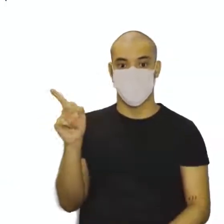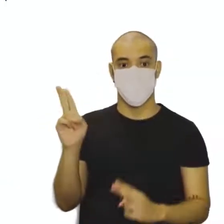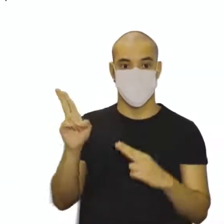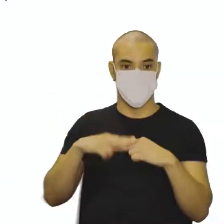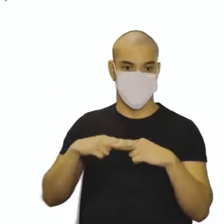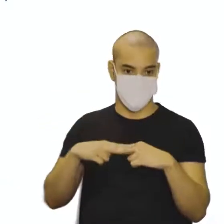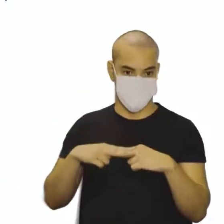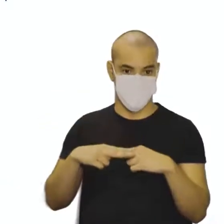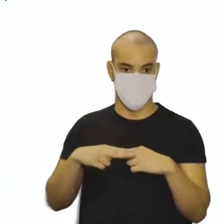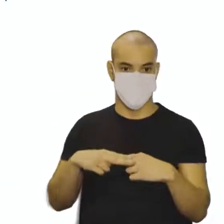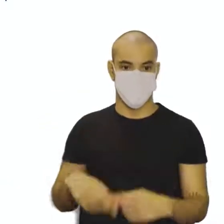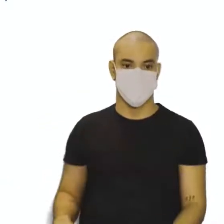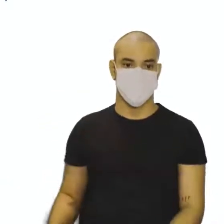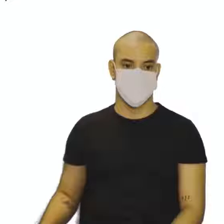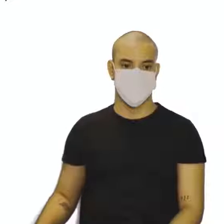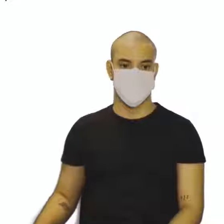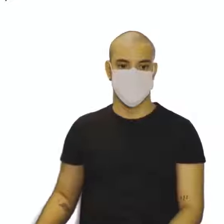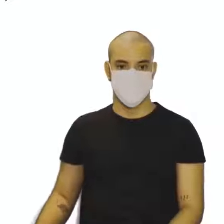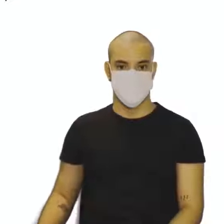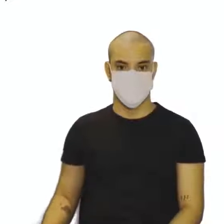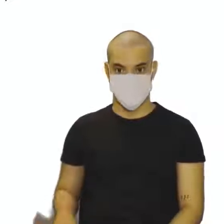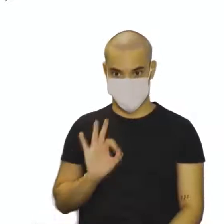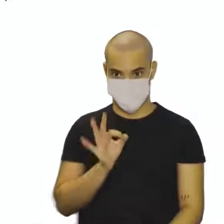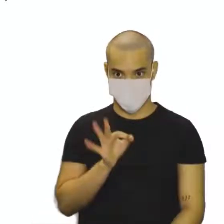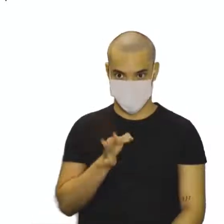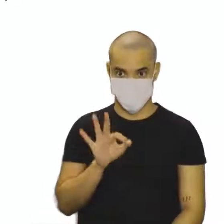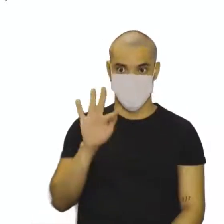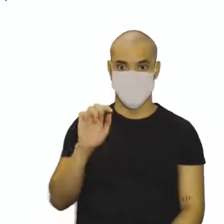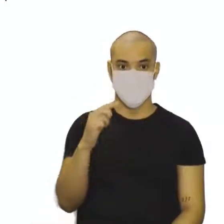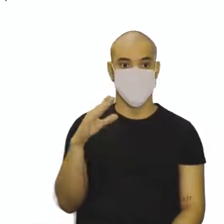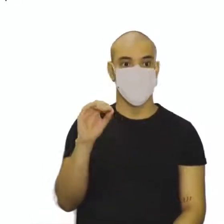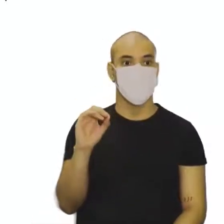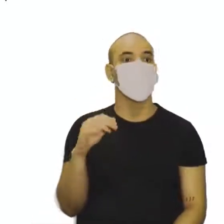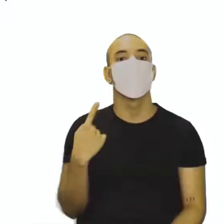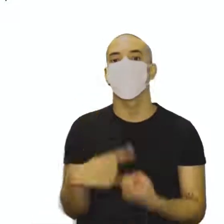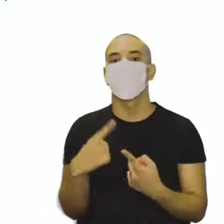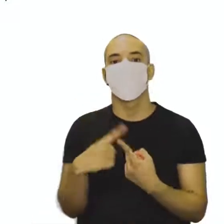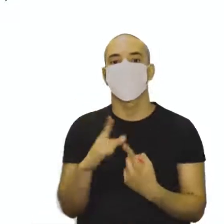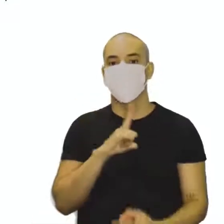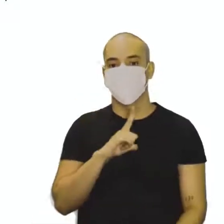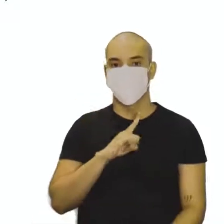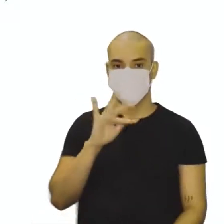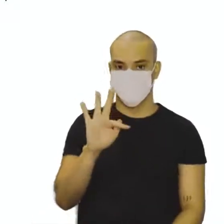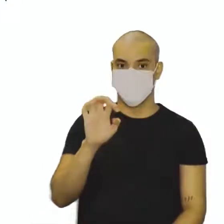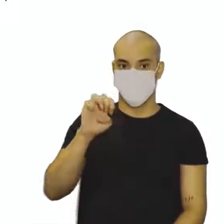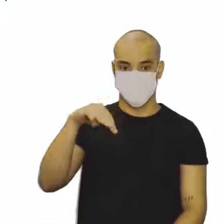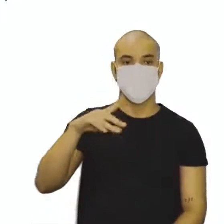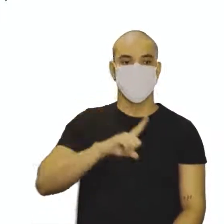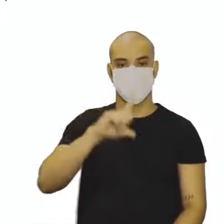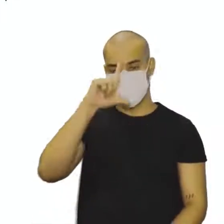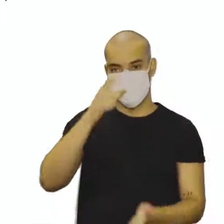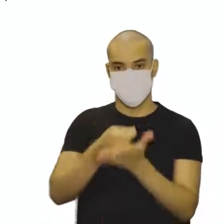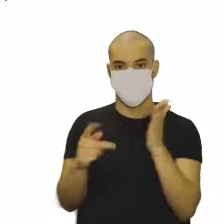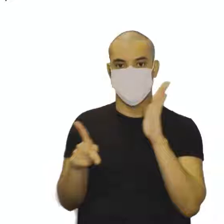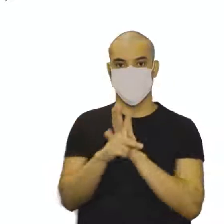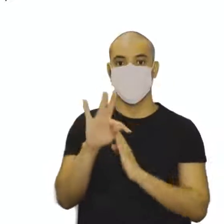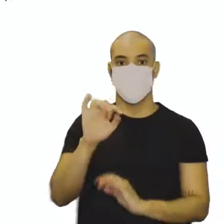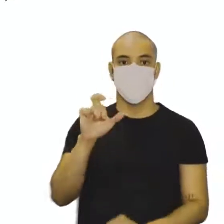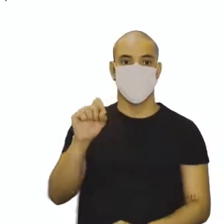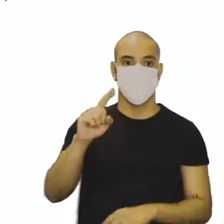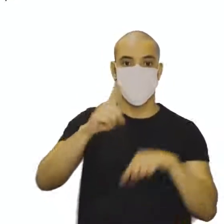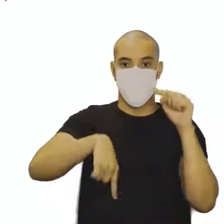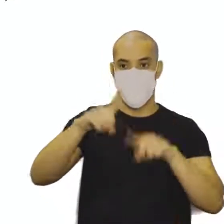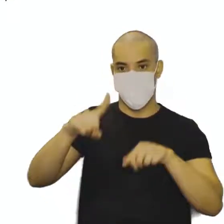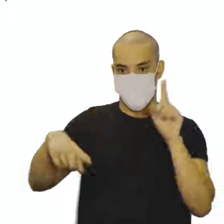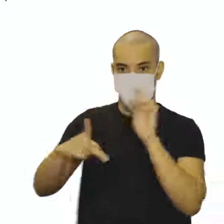Ó, circuito fechado, tá bom, pessoal? A força eletromotriz em um circuito fechado é determinada pela taxa de variação